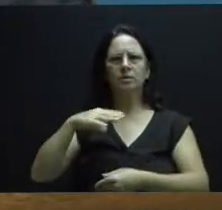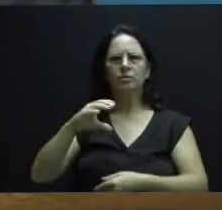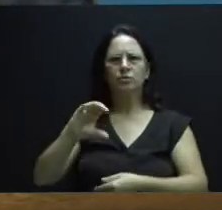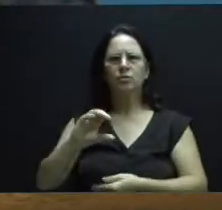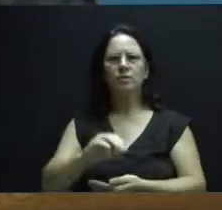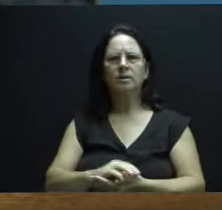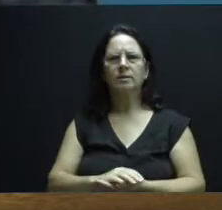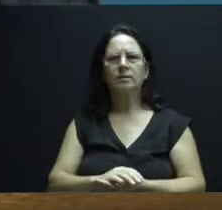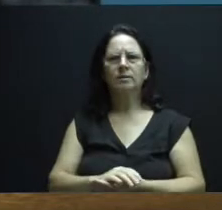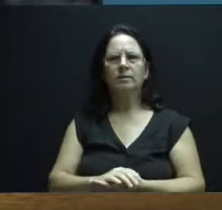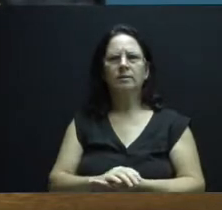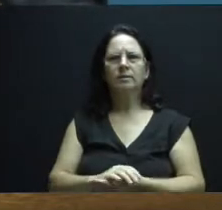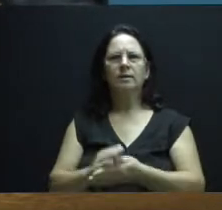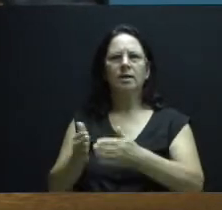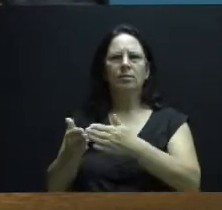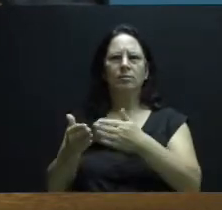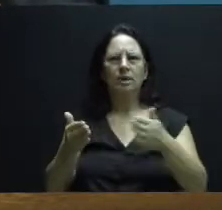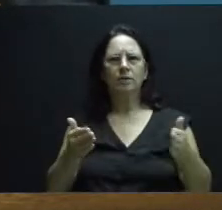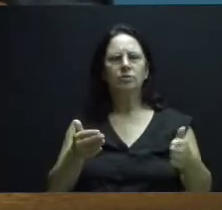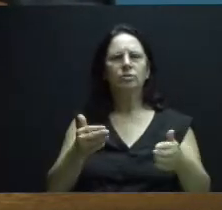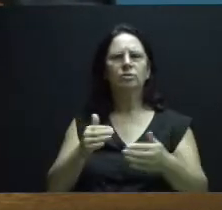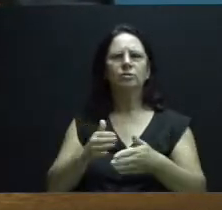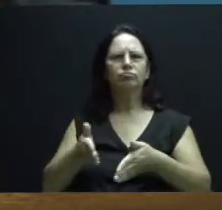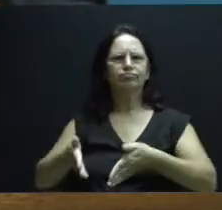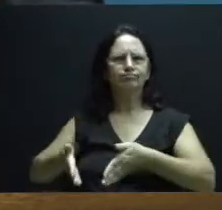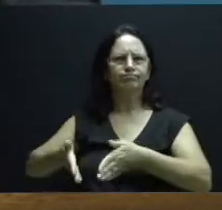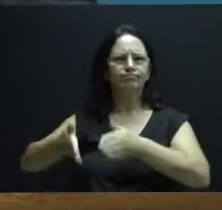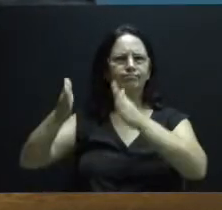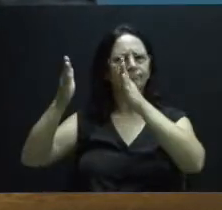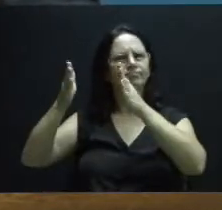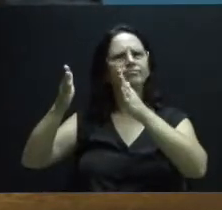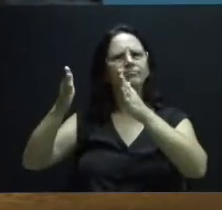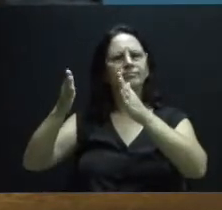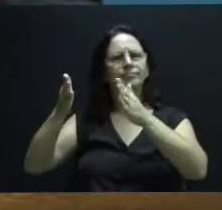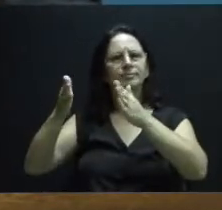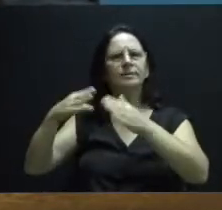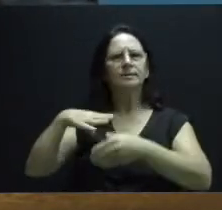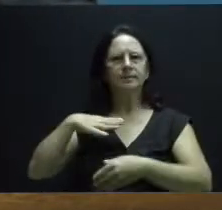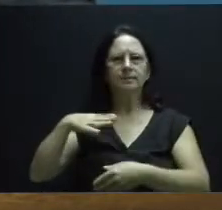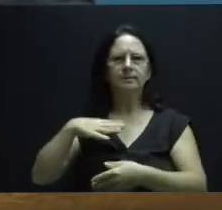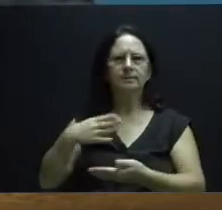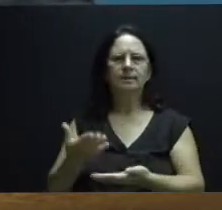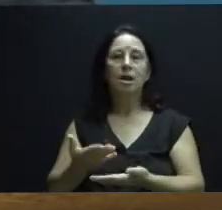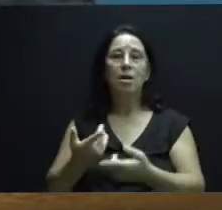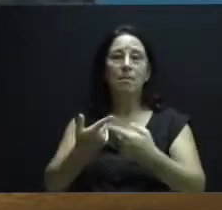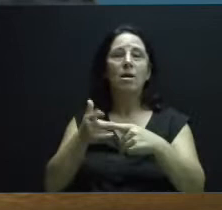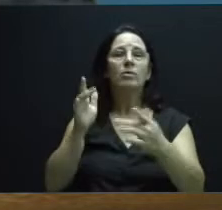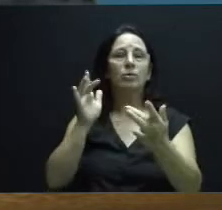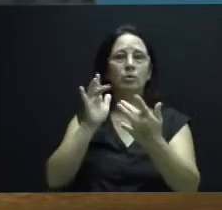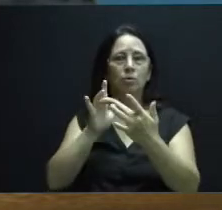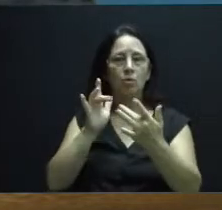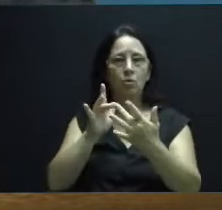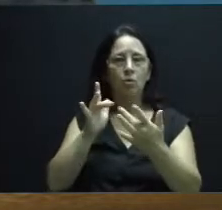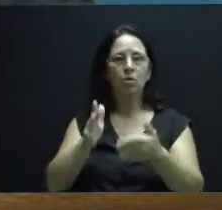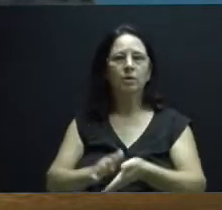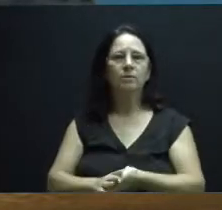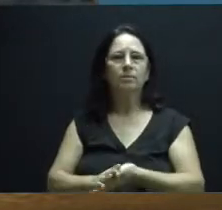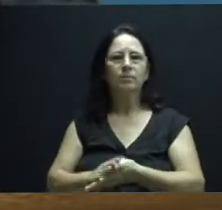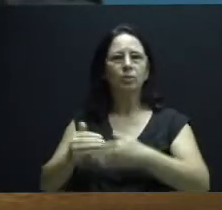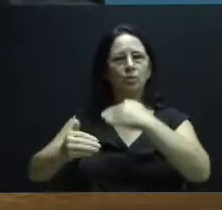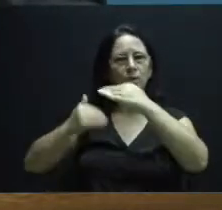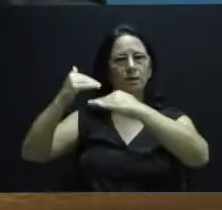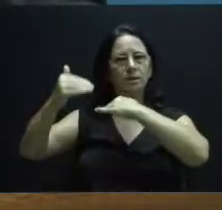a parte de crescimento vertical concordo plenamente mas também concordo que para o crescimento do município